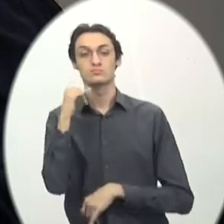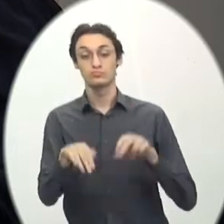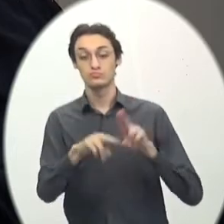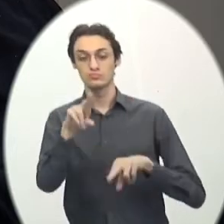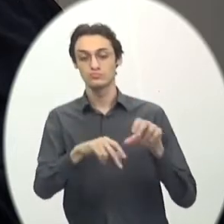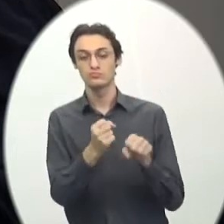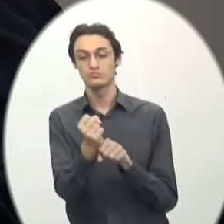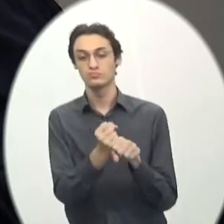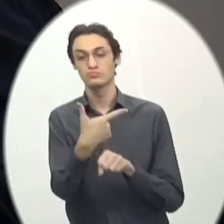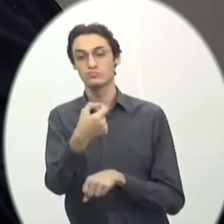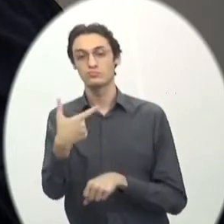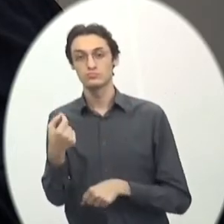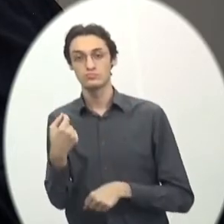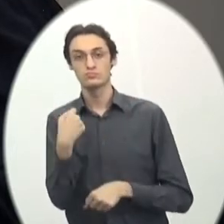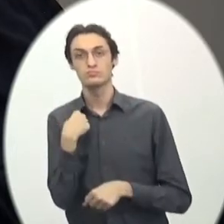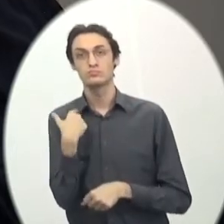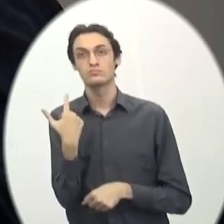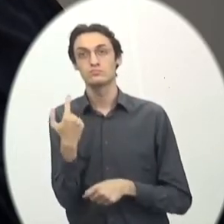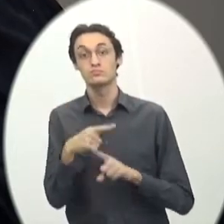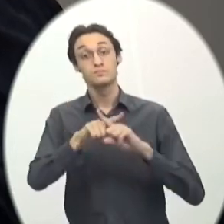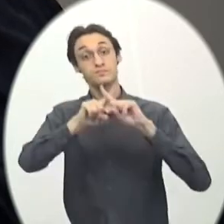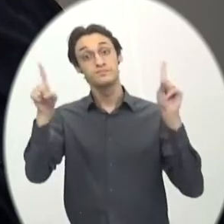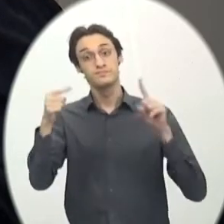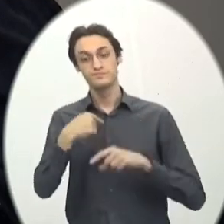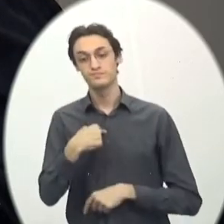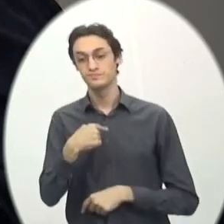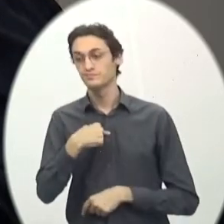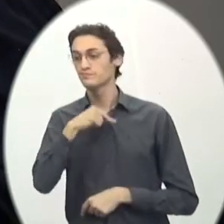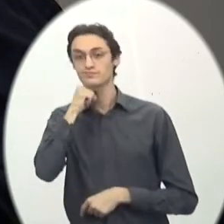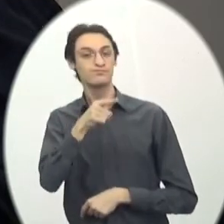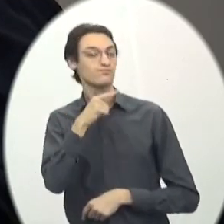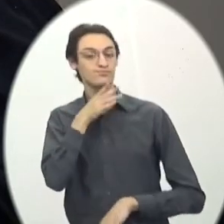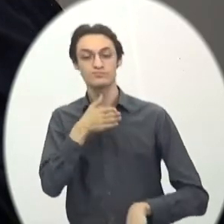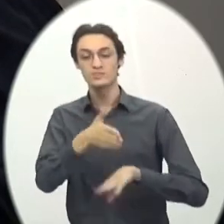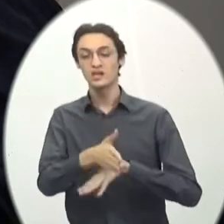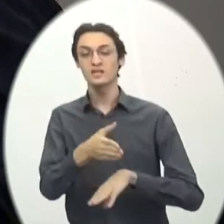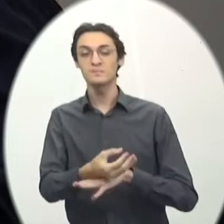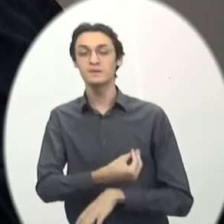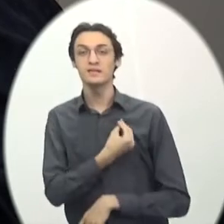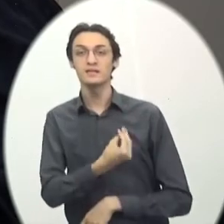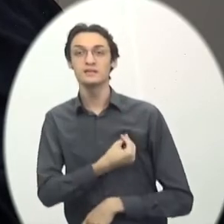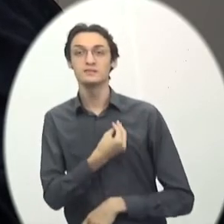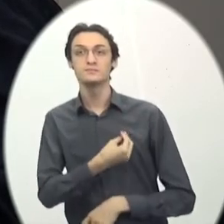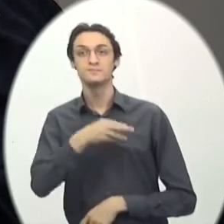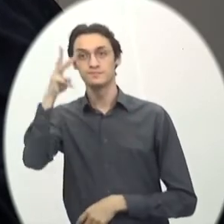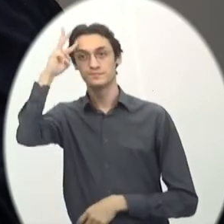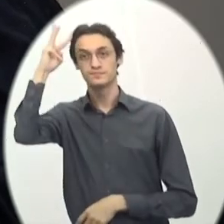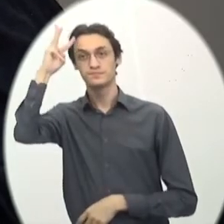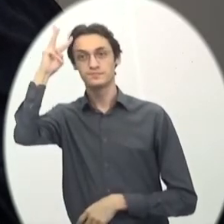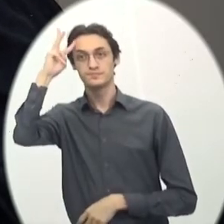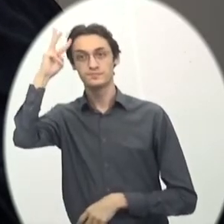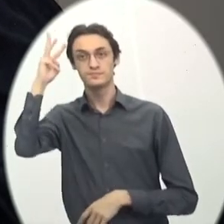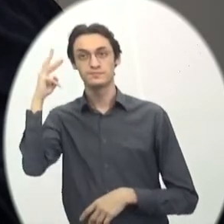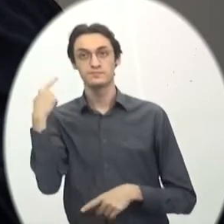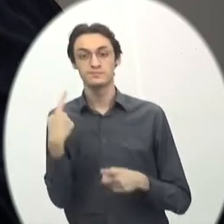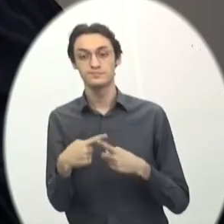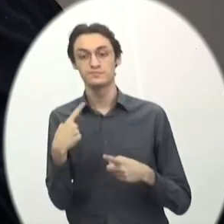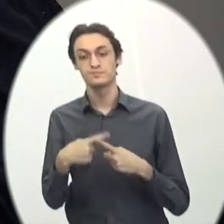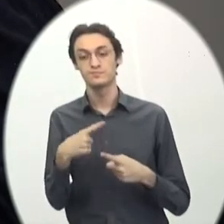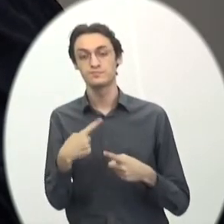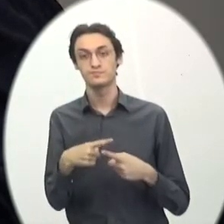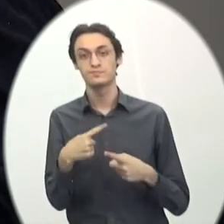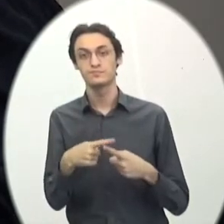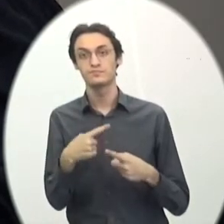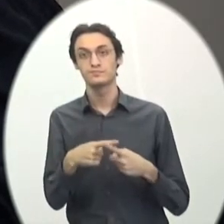prestar depoimentos. Informo que não consigo comparecer nas terças-feiras em face